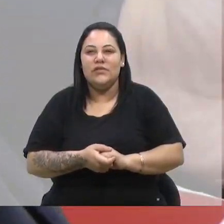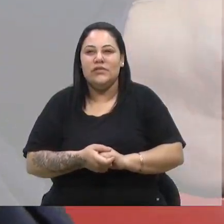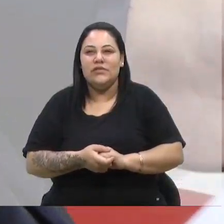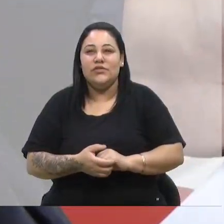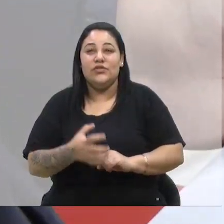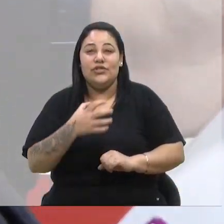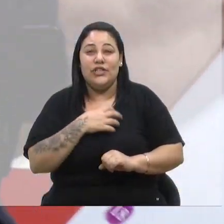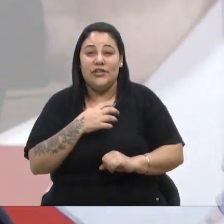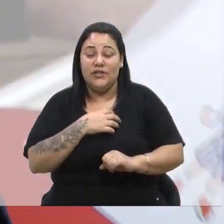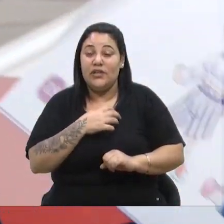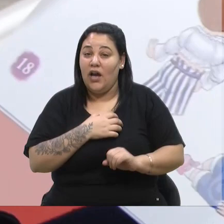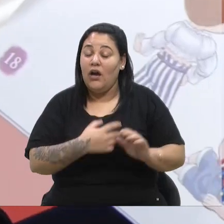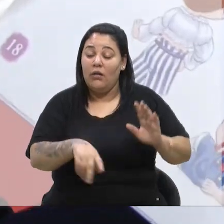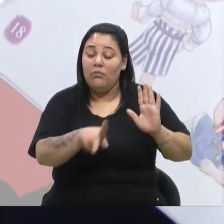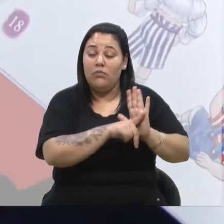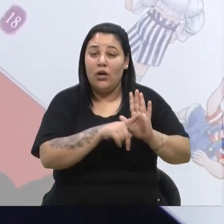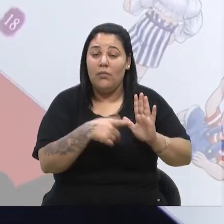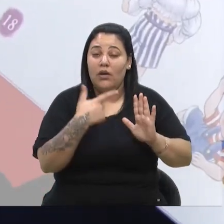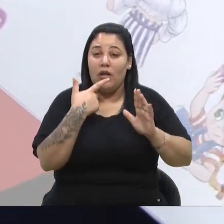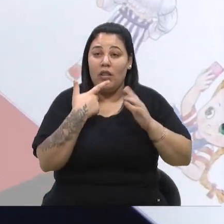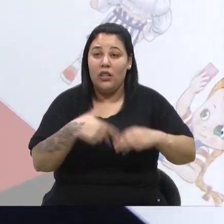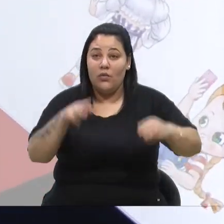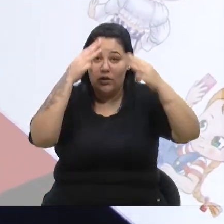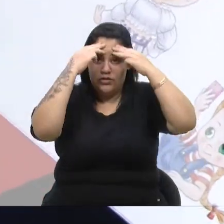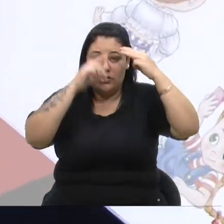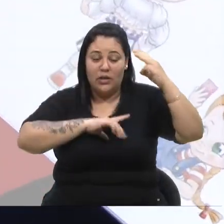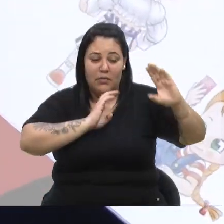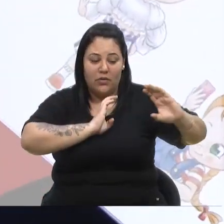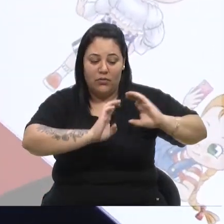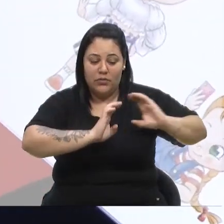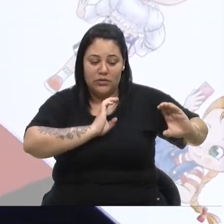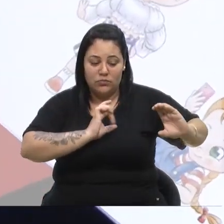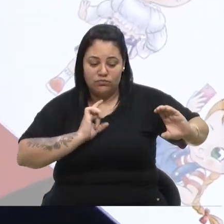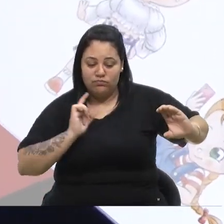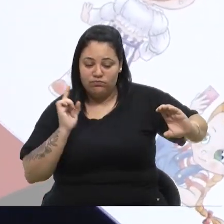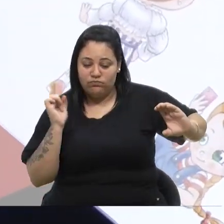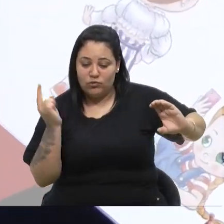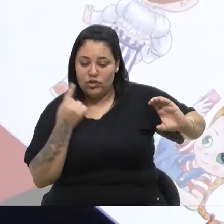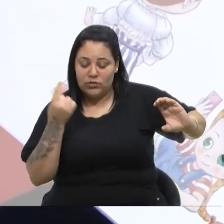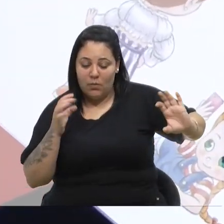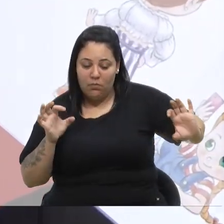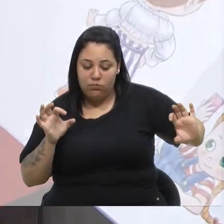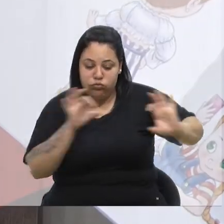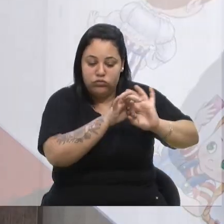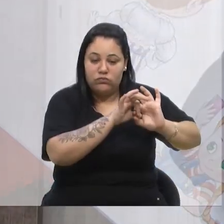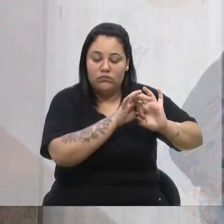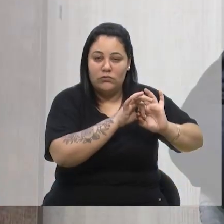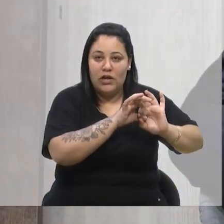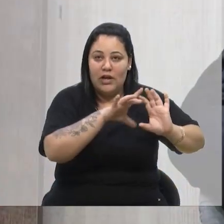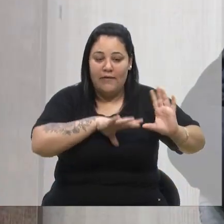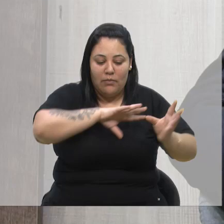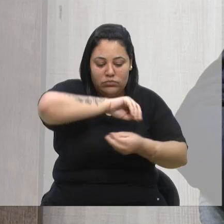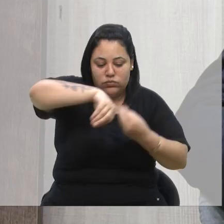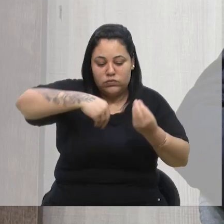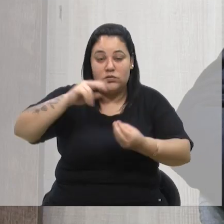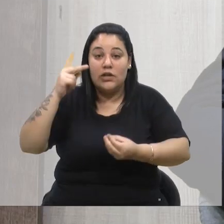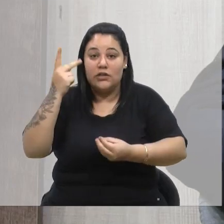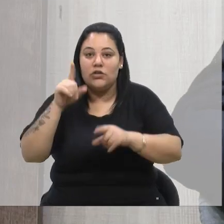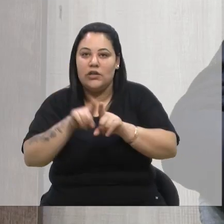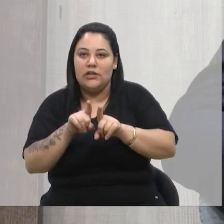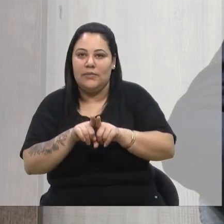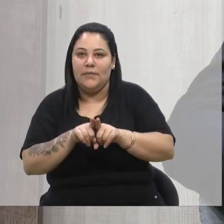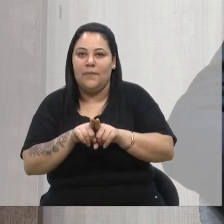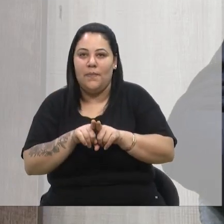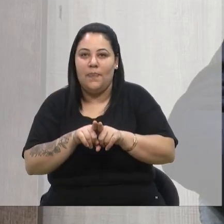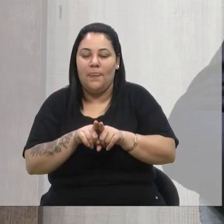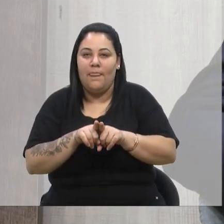modo que a própria linguagem tem uma comunicação quase que autônoma e que depois vai se entrosando com a história, que é o